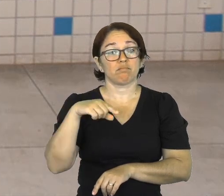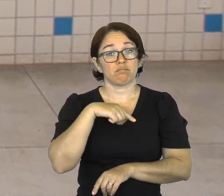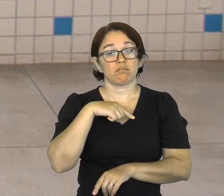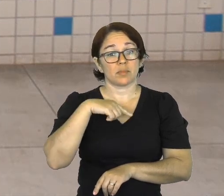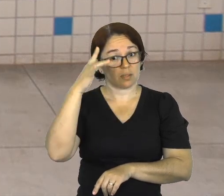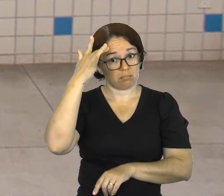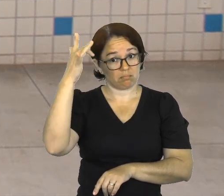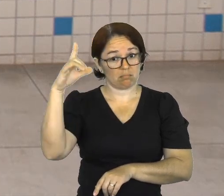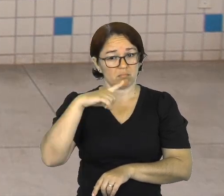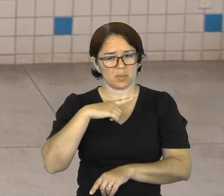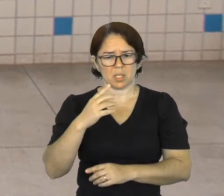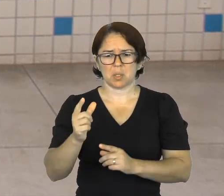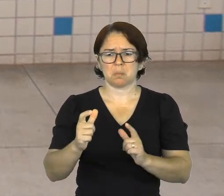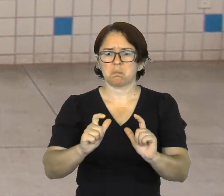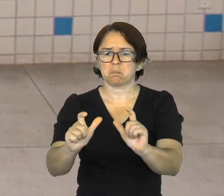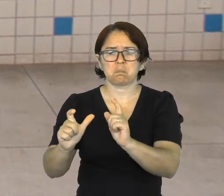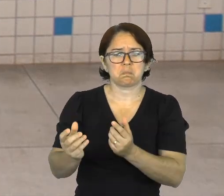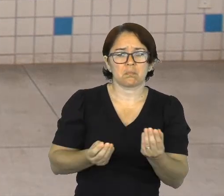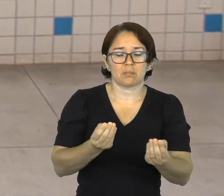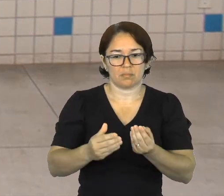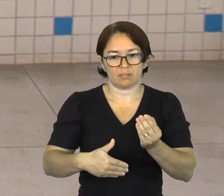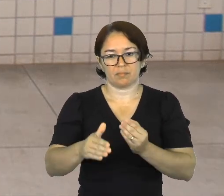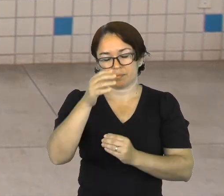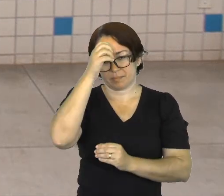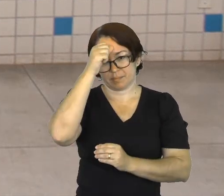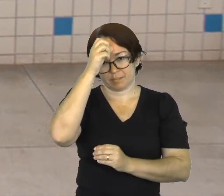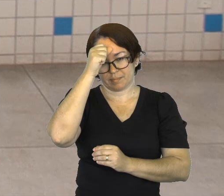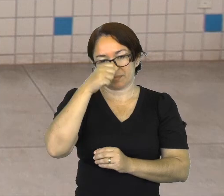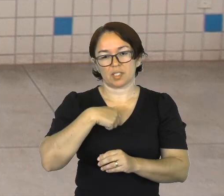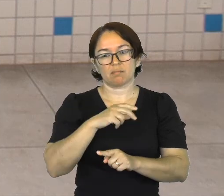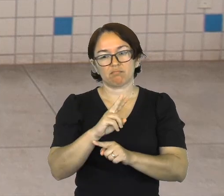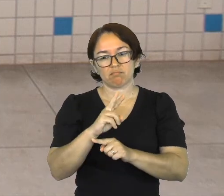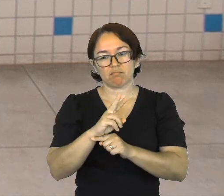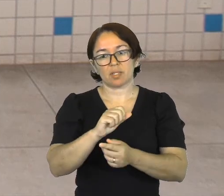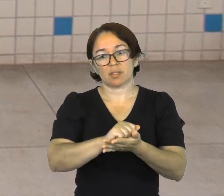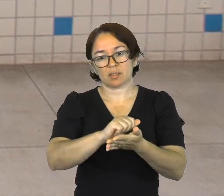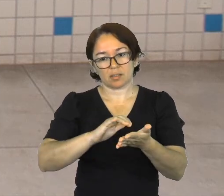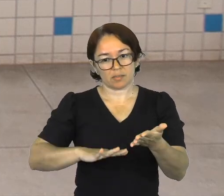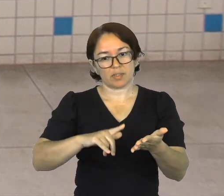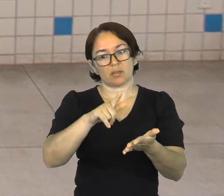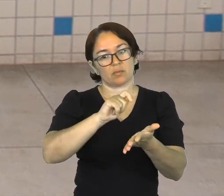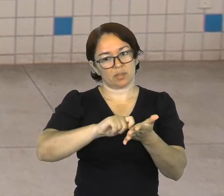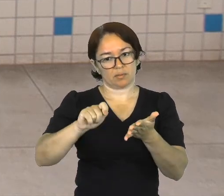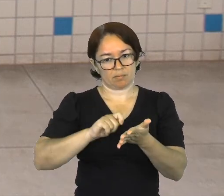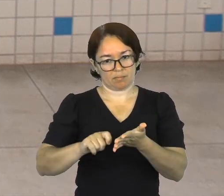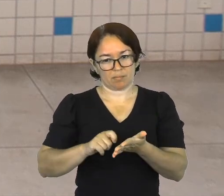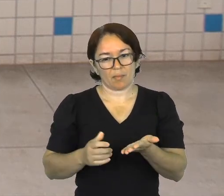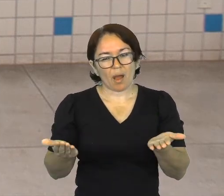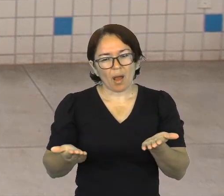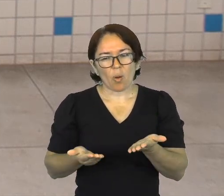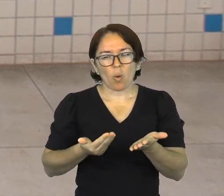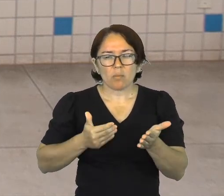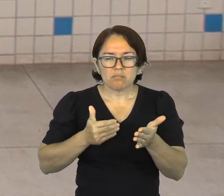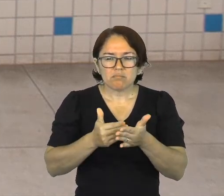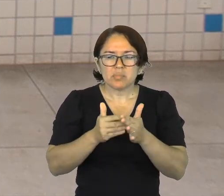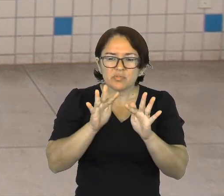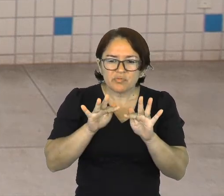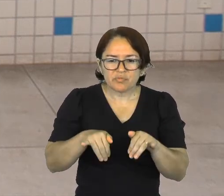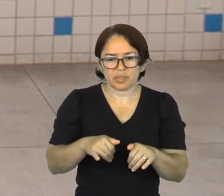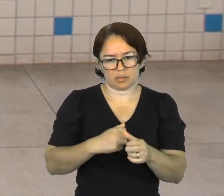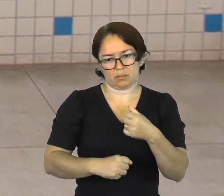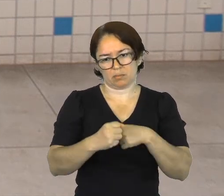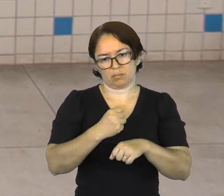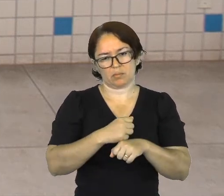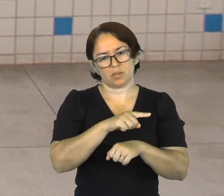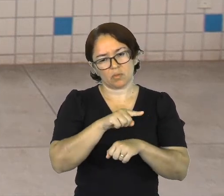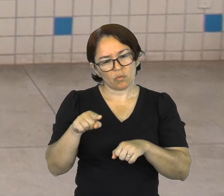tá bom? Eu espero que vocês realizem as atividades, justamente nessa reta final que a gente está aí agora. Façam as